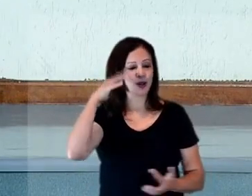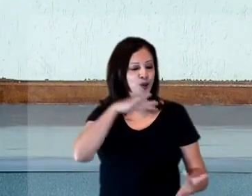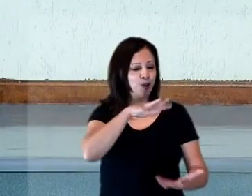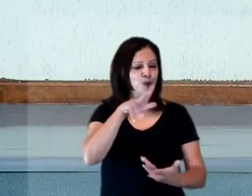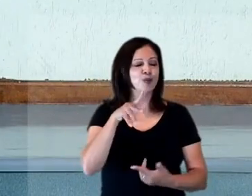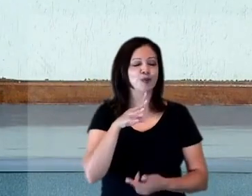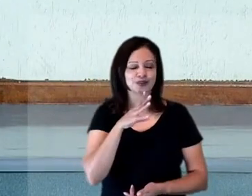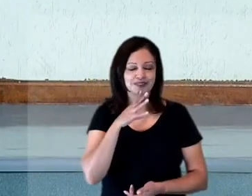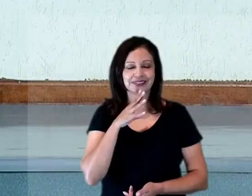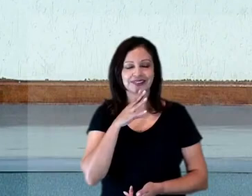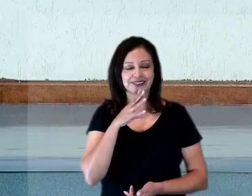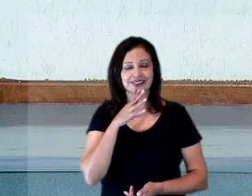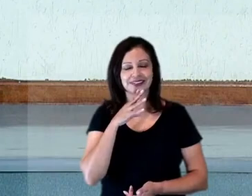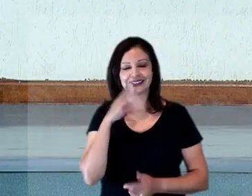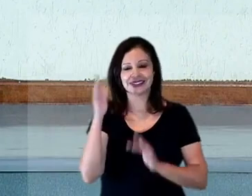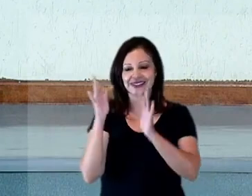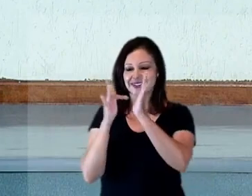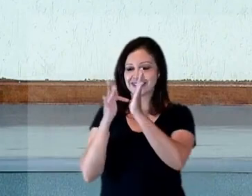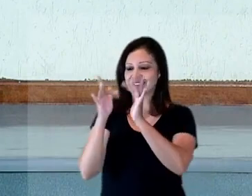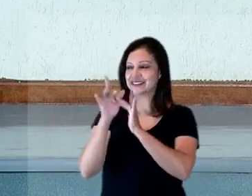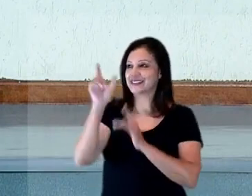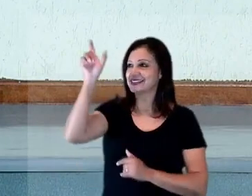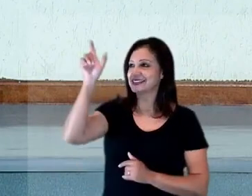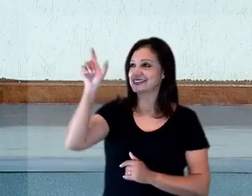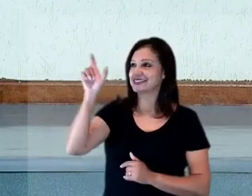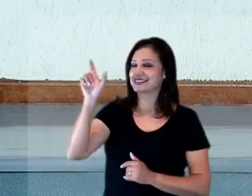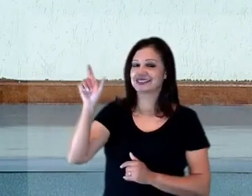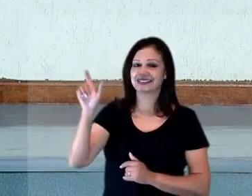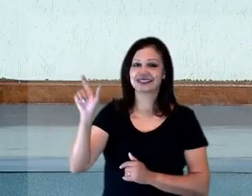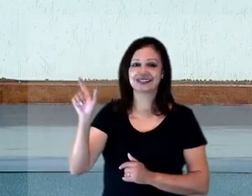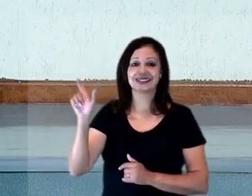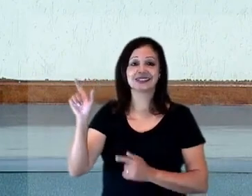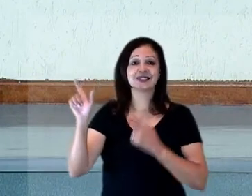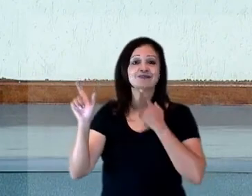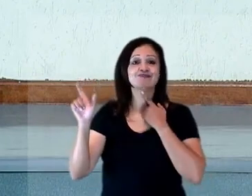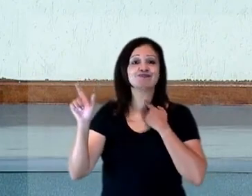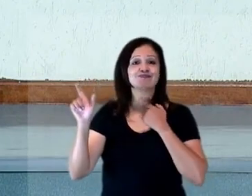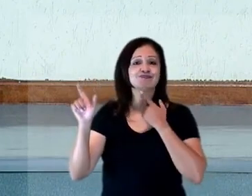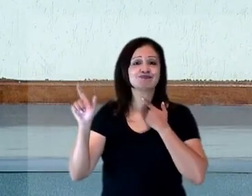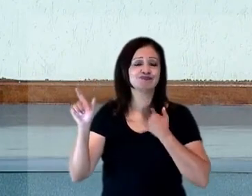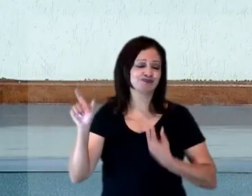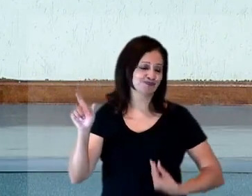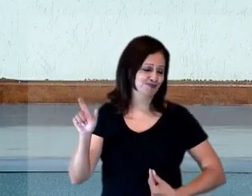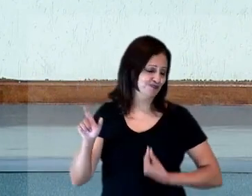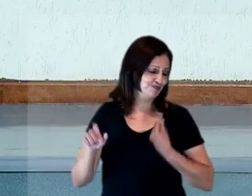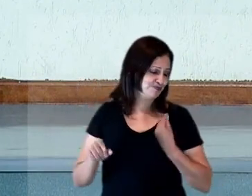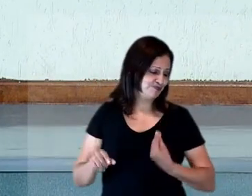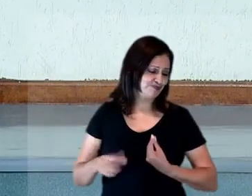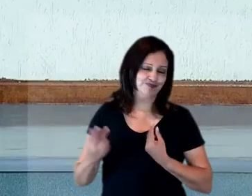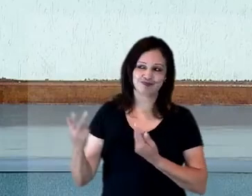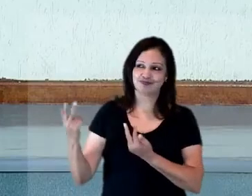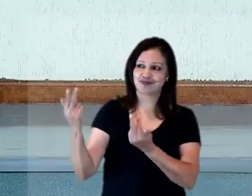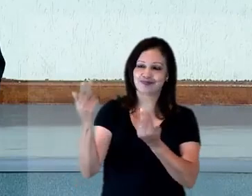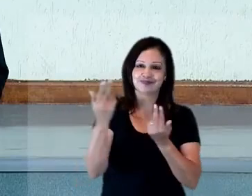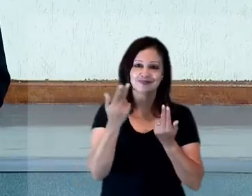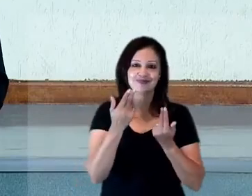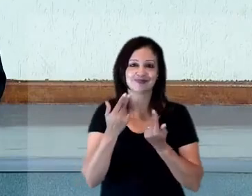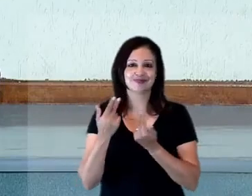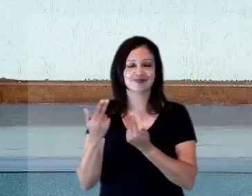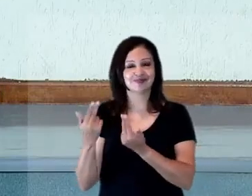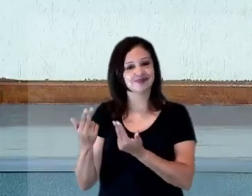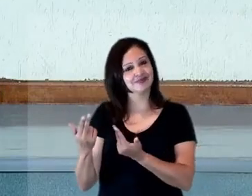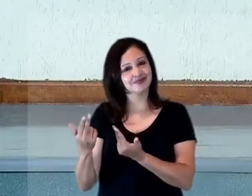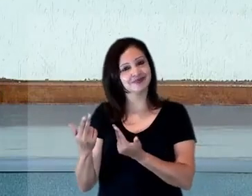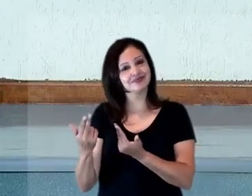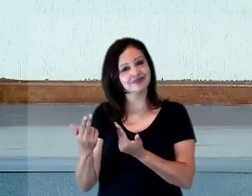somos discípulos do Senhor e irão querer também desfrutar desse amor que o Senhor tem para nós.